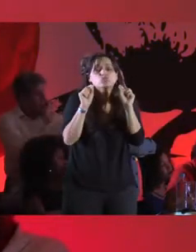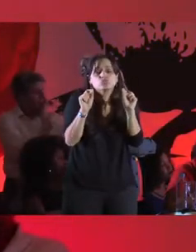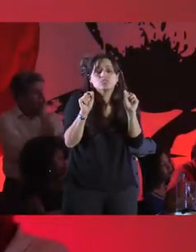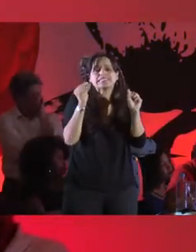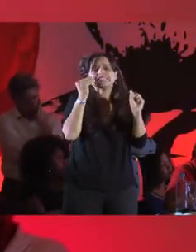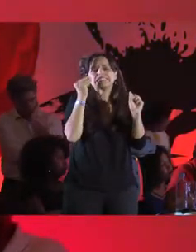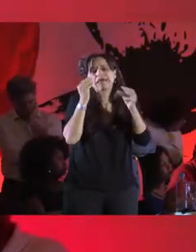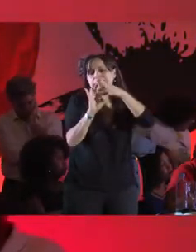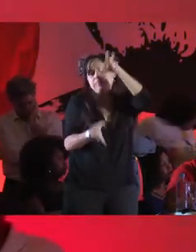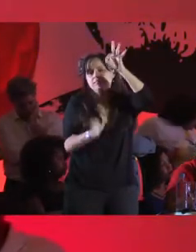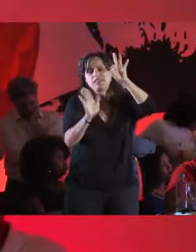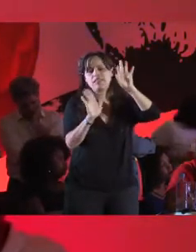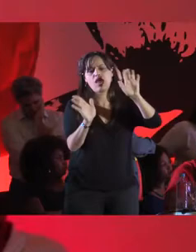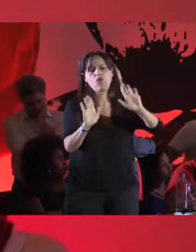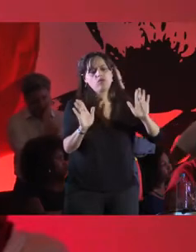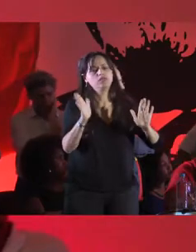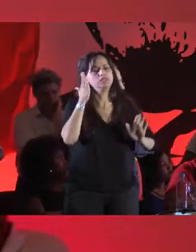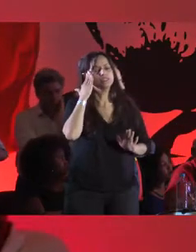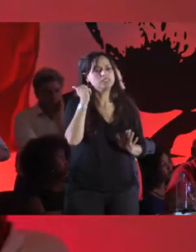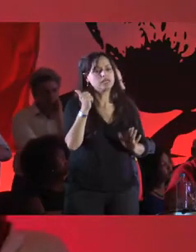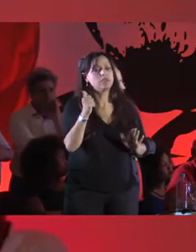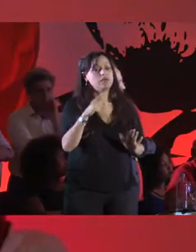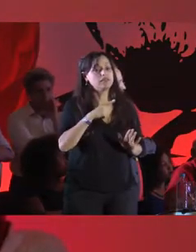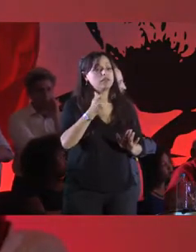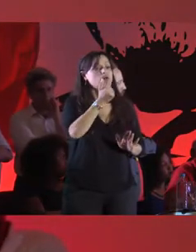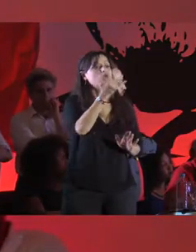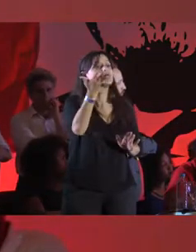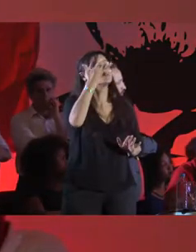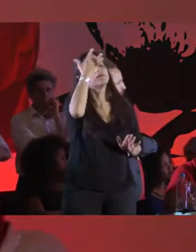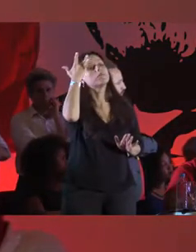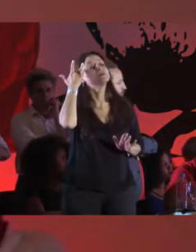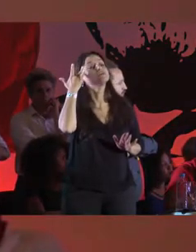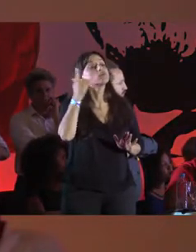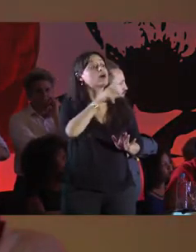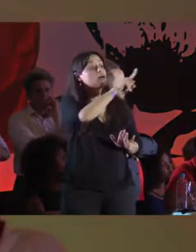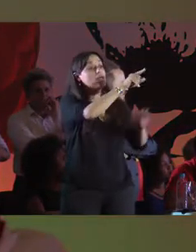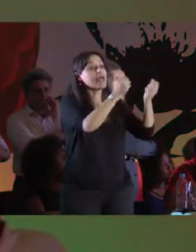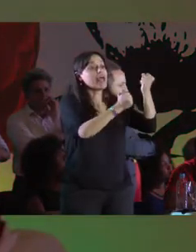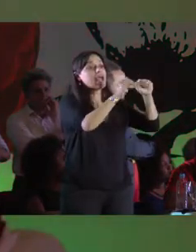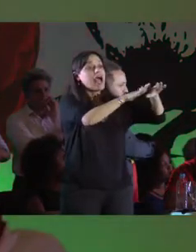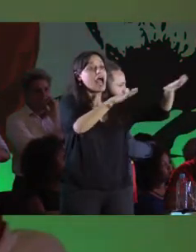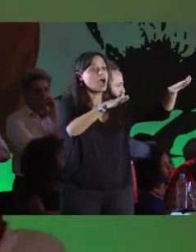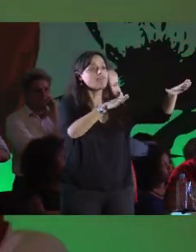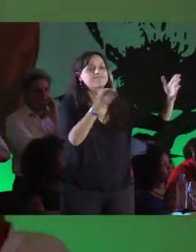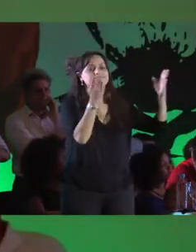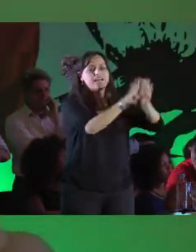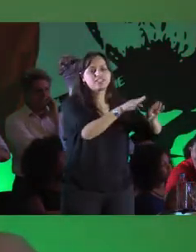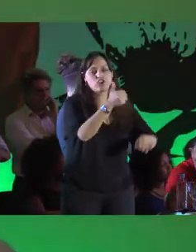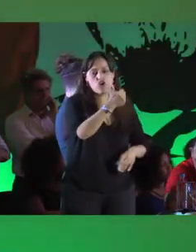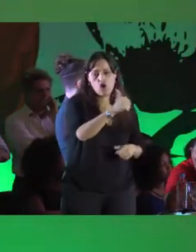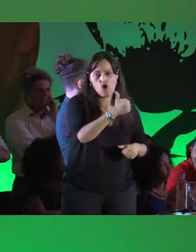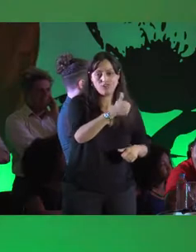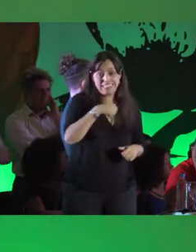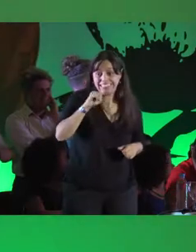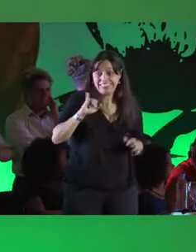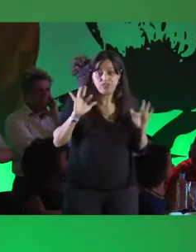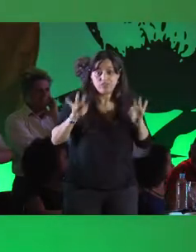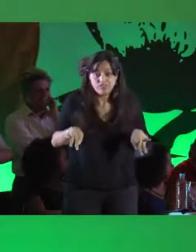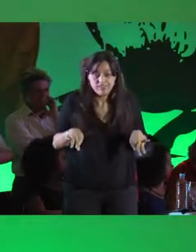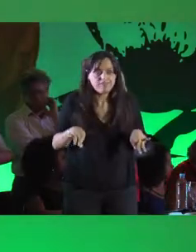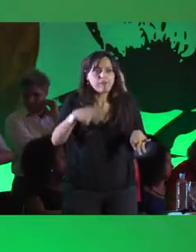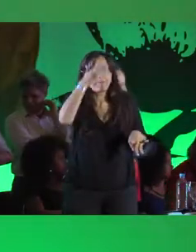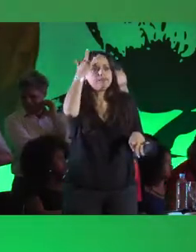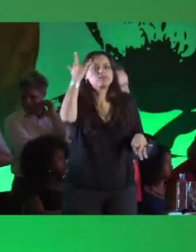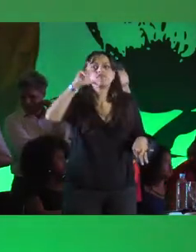de falar muito, porque tem muita gente com o carro no estacionamento, e o estacionamento fecha às 11, portanto, se eu não terminar,